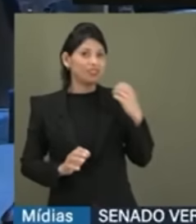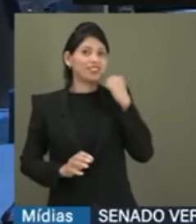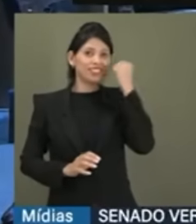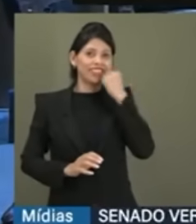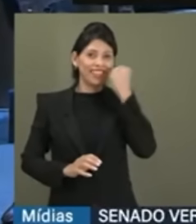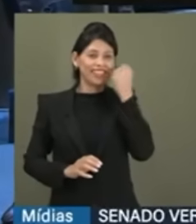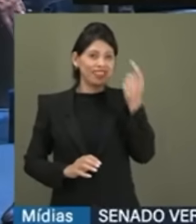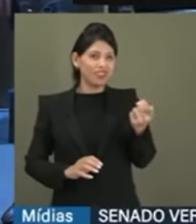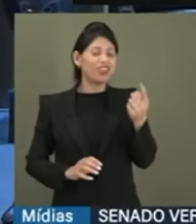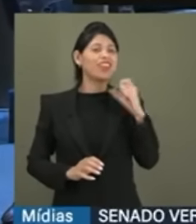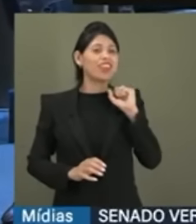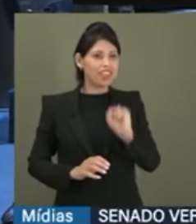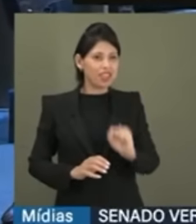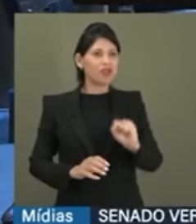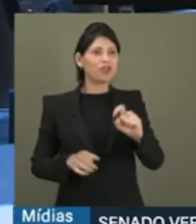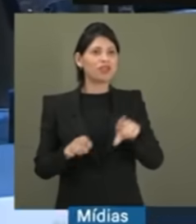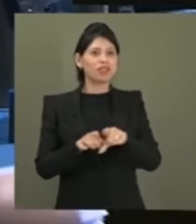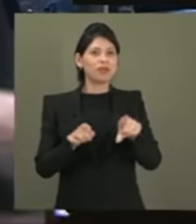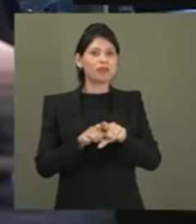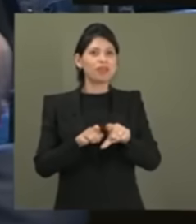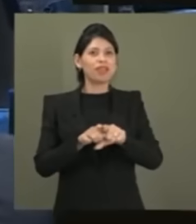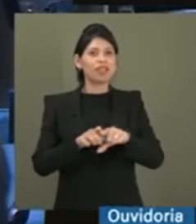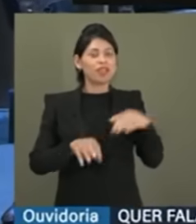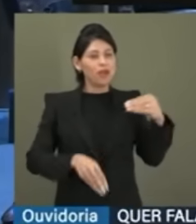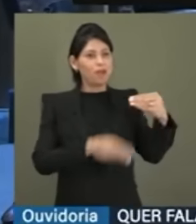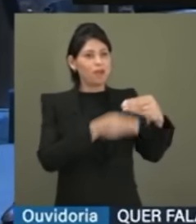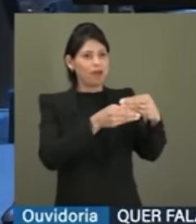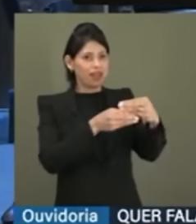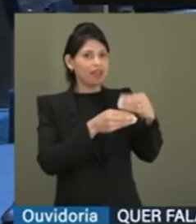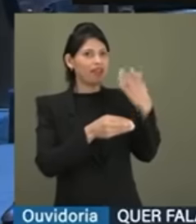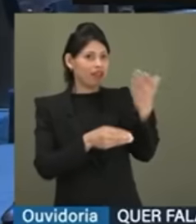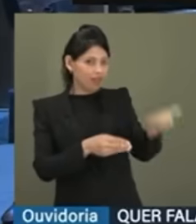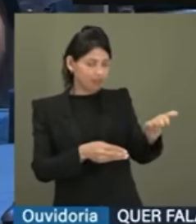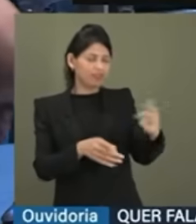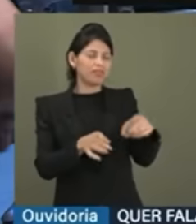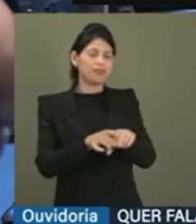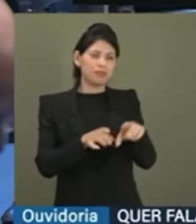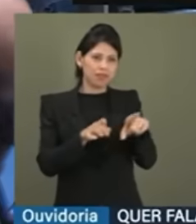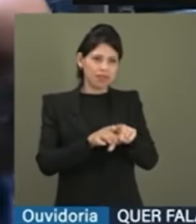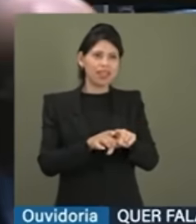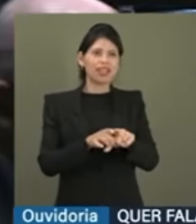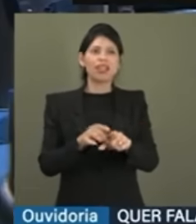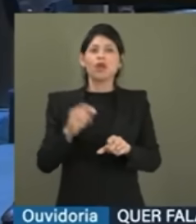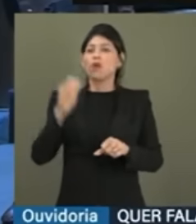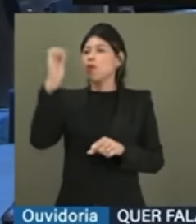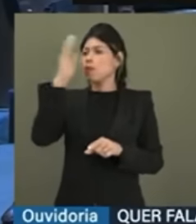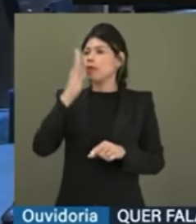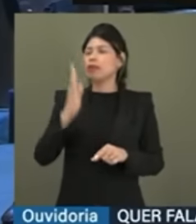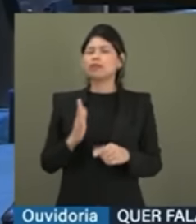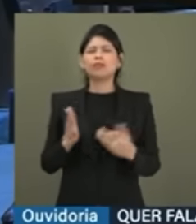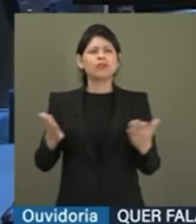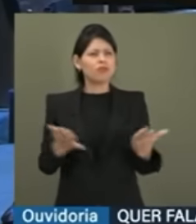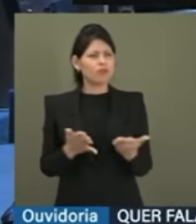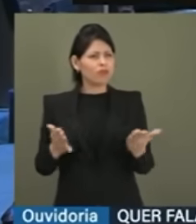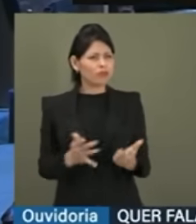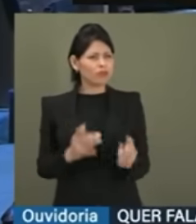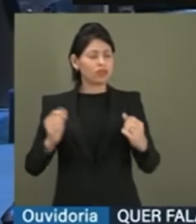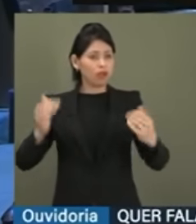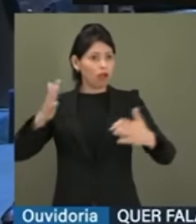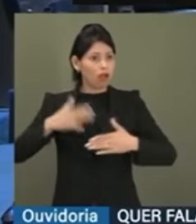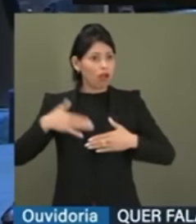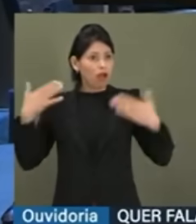eh referendar integralmente as palavras do senador Magno Malta o Brasil Amanheceu hoje